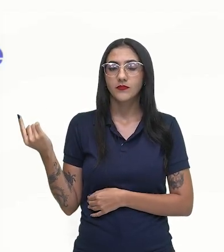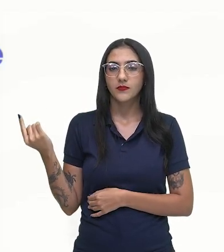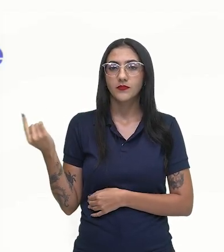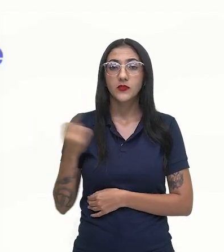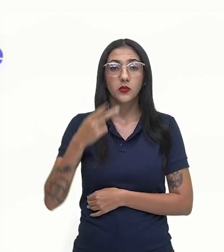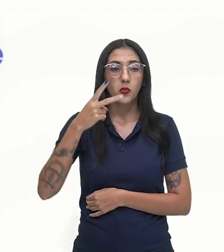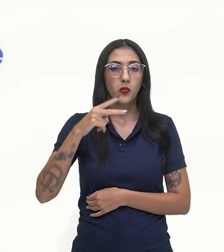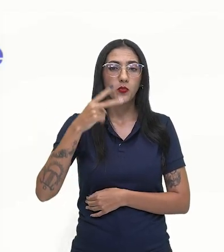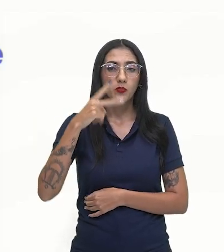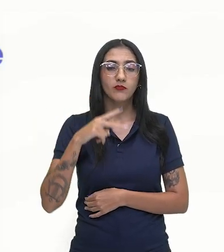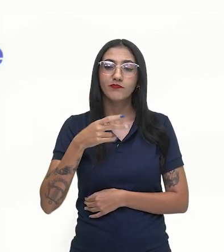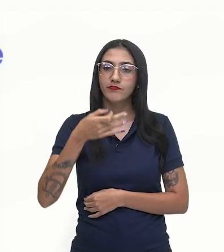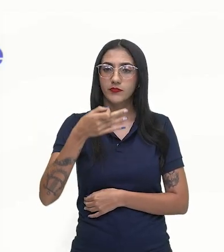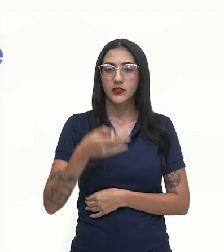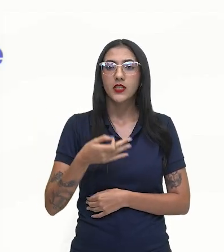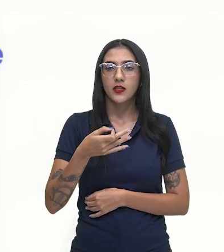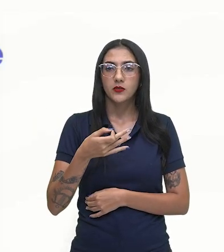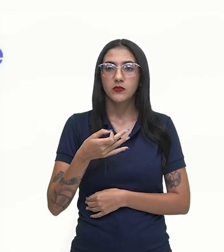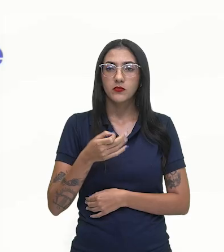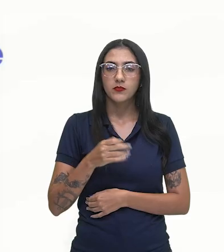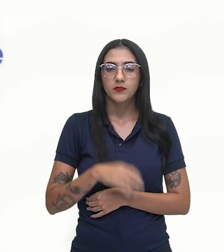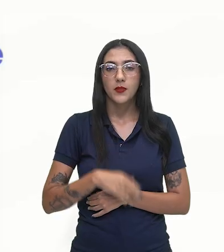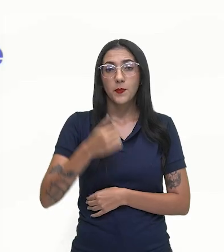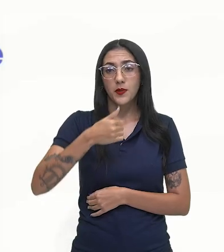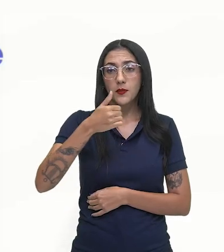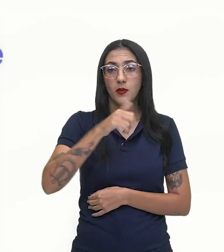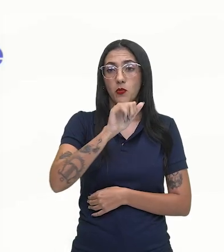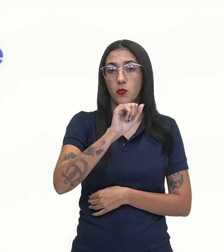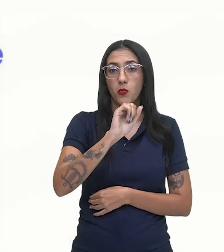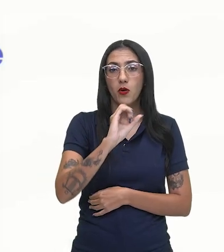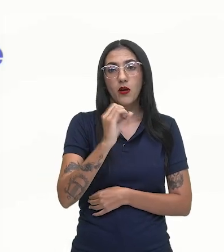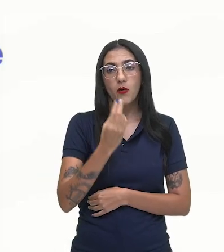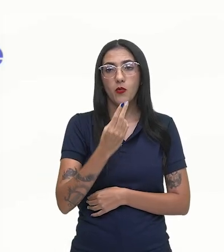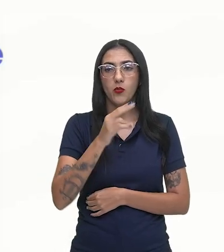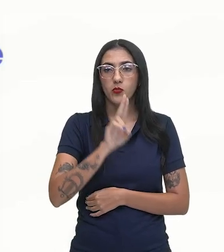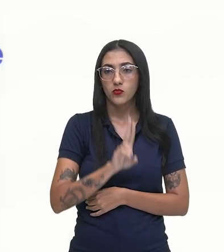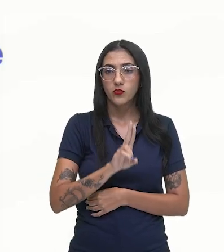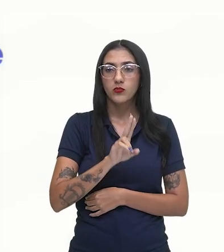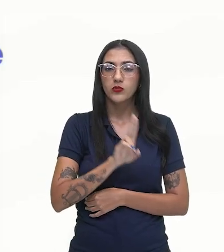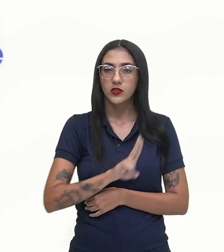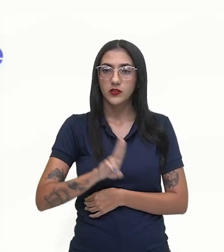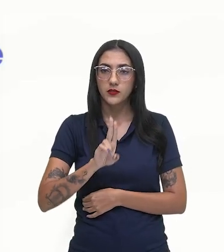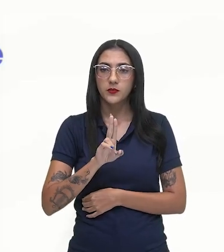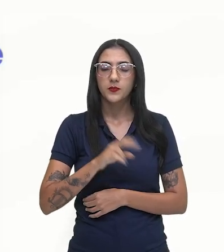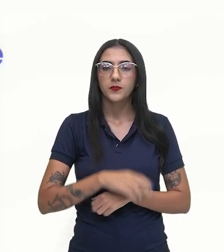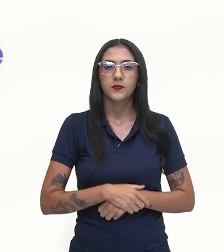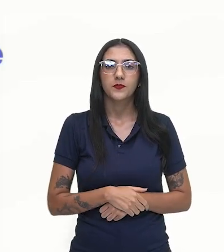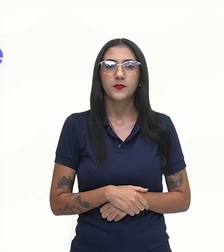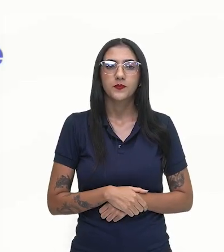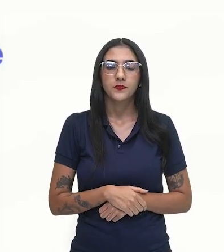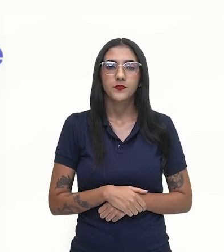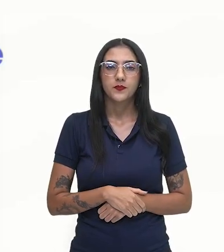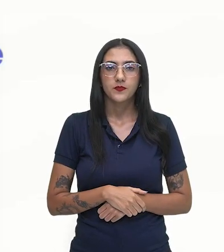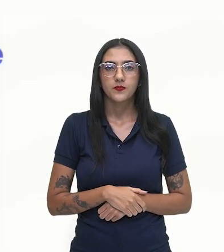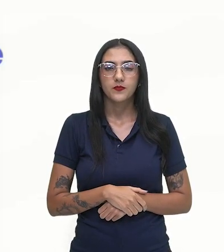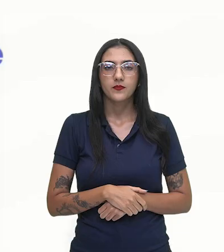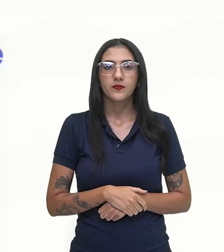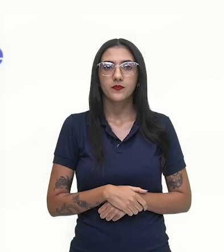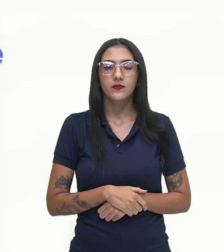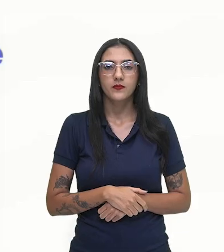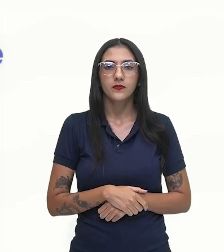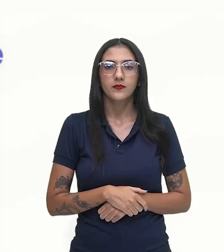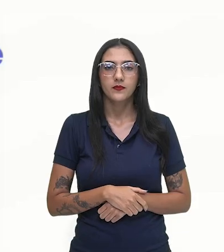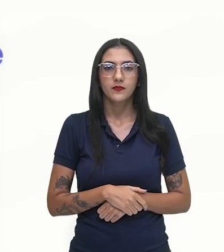os dois estão certos. Ou farther ou further. Bom, agora bora